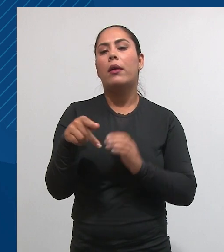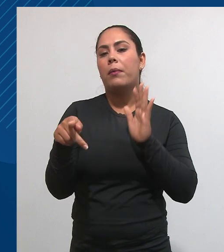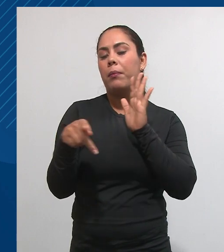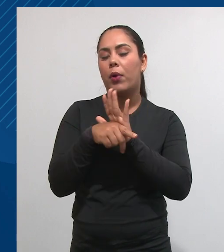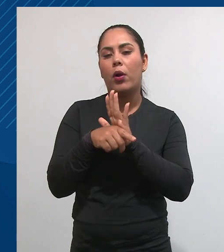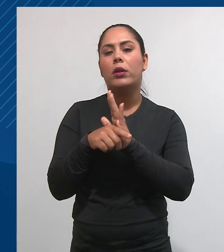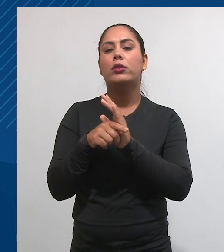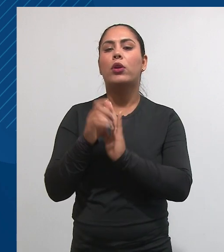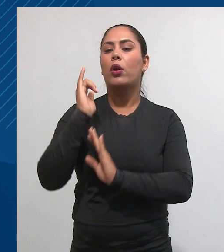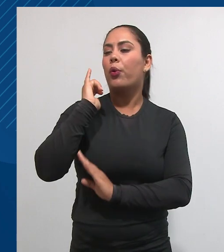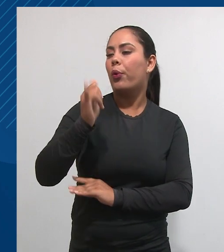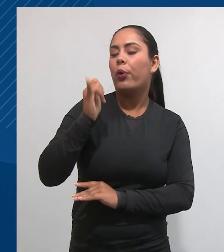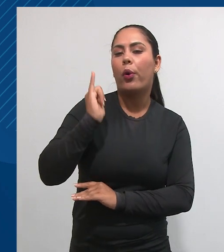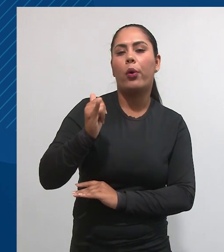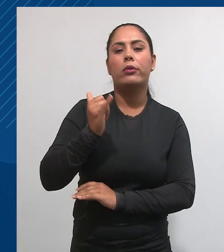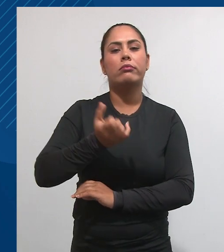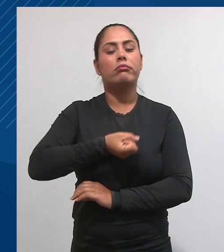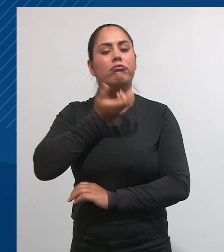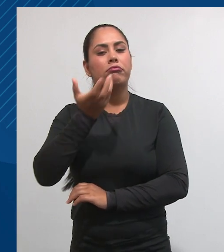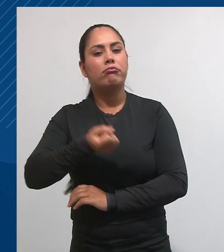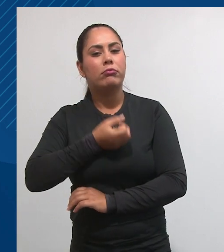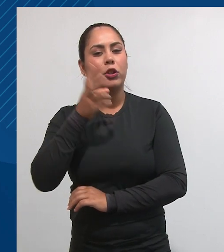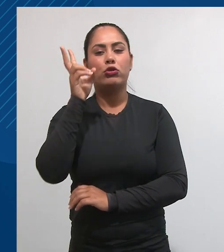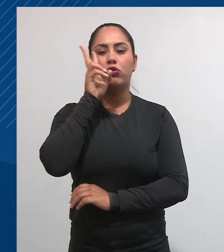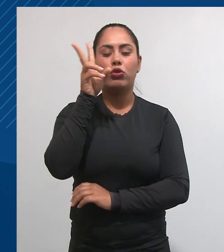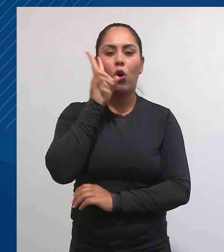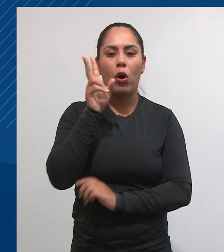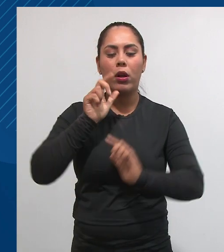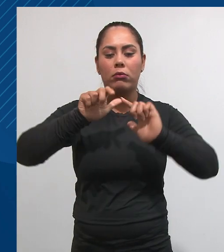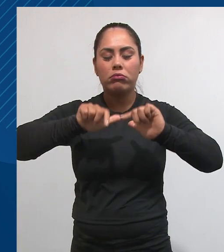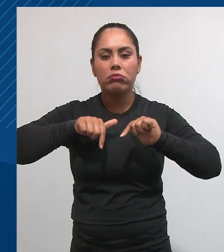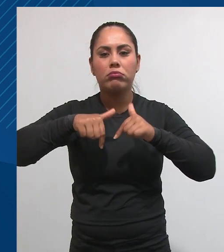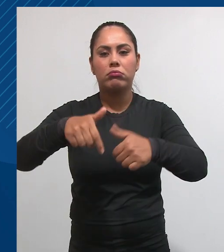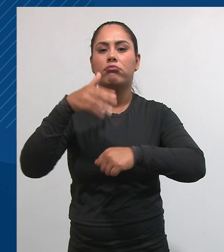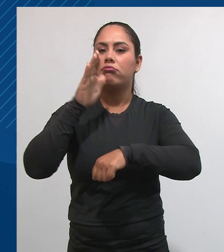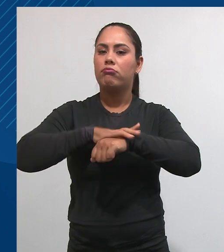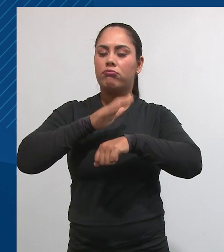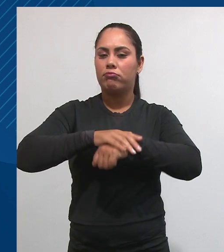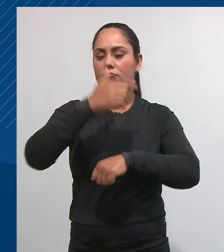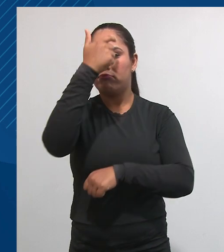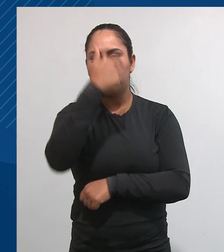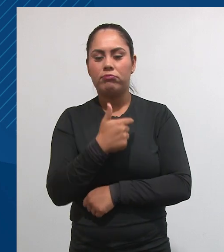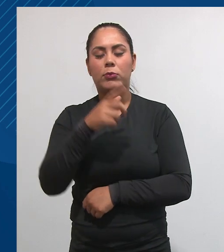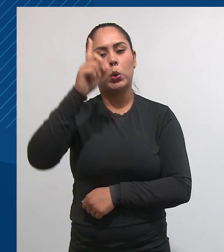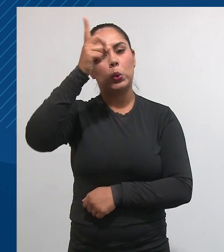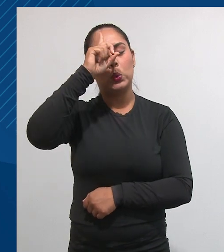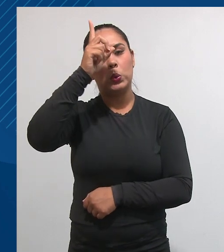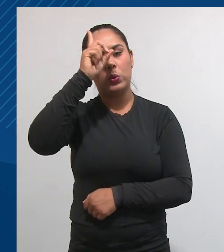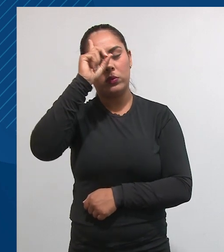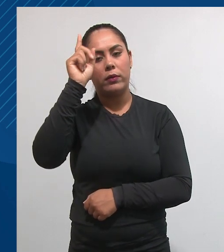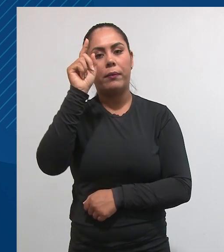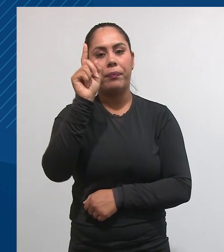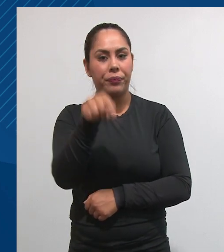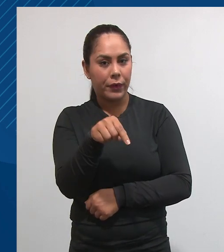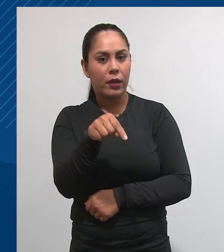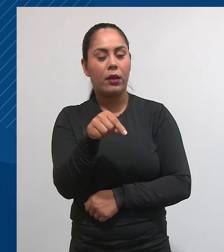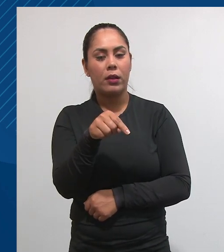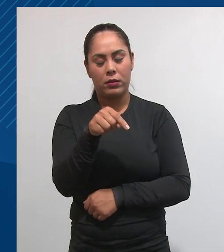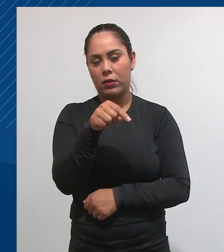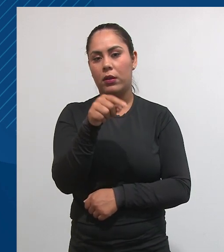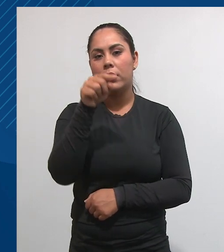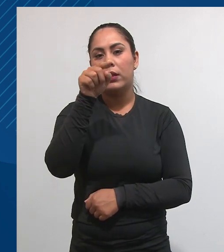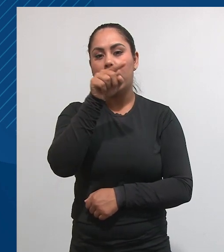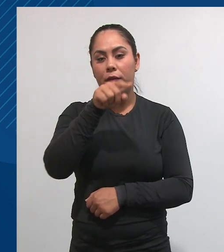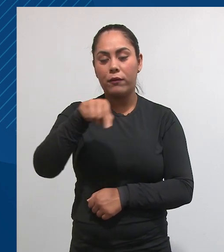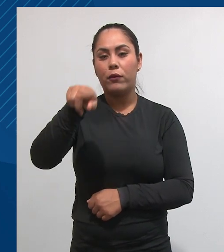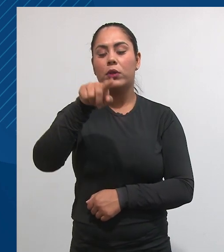meio das contações de história, por meio do fazer e do ser no dia a dia. Isso faz